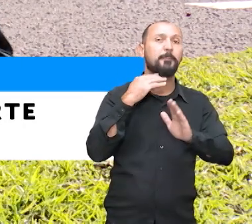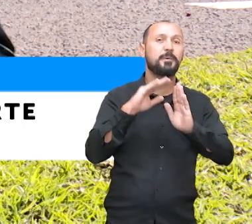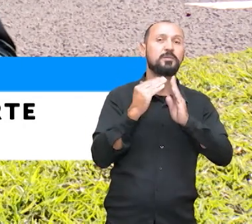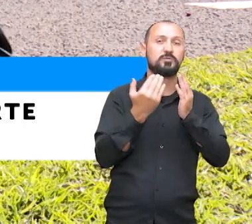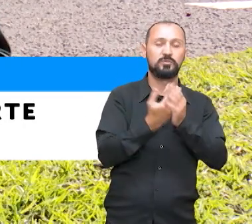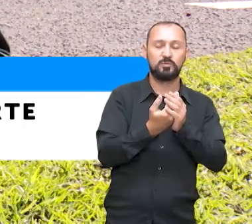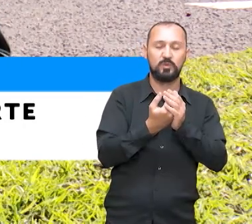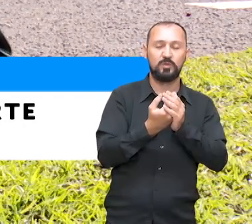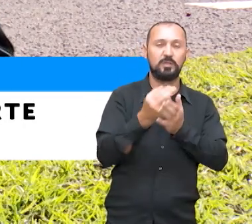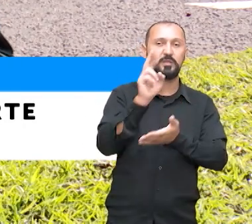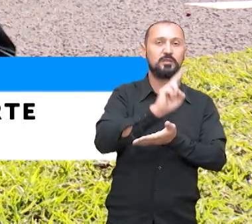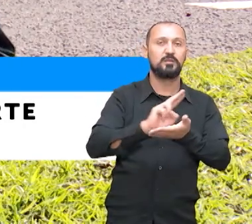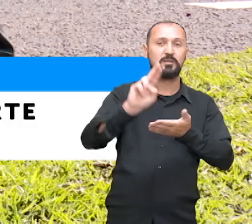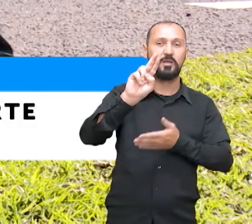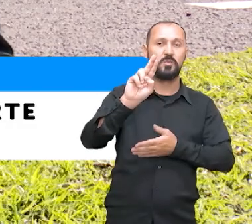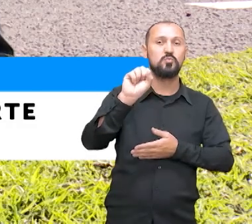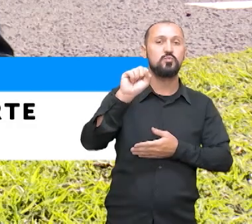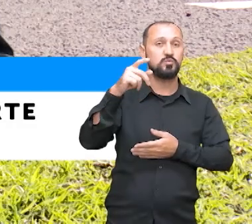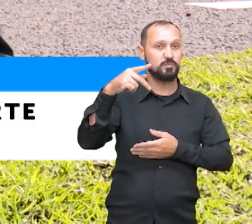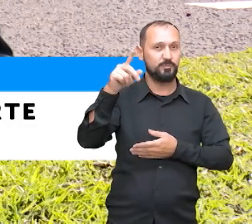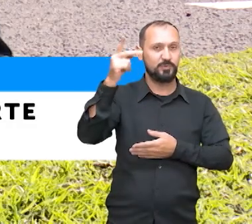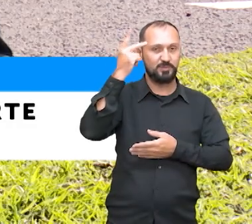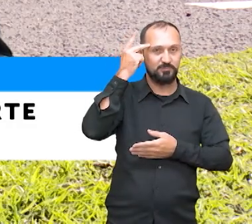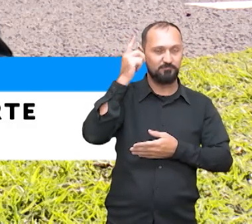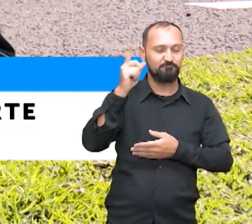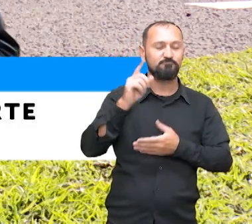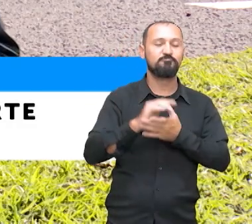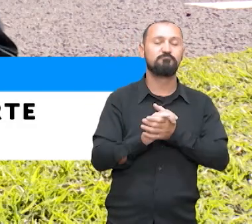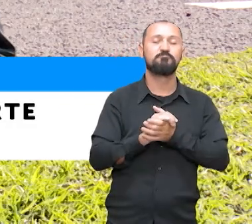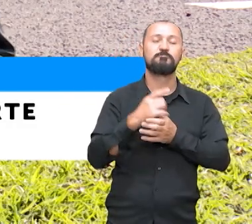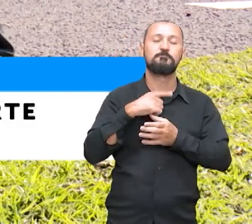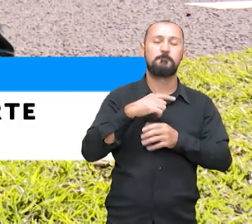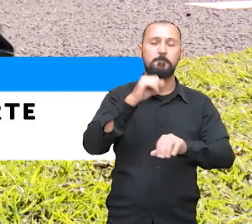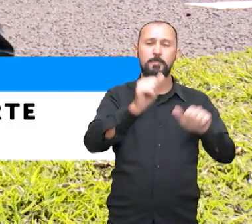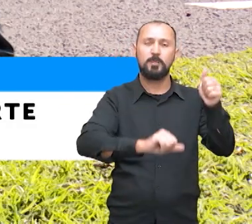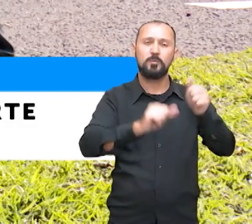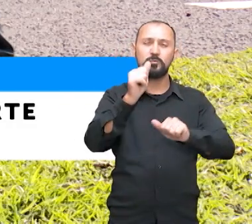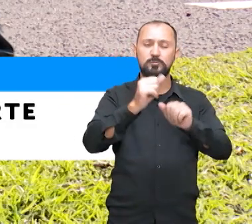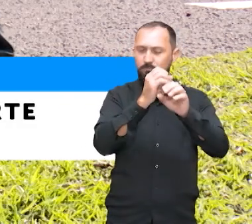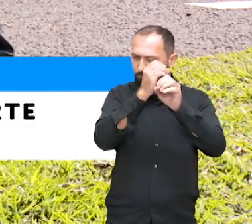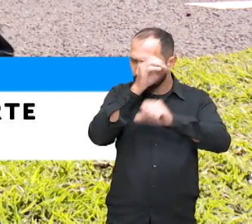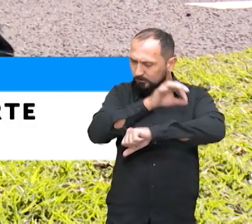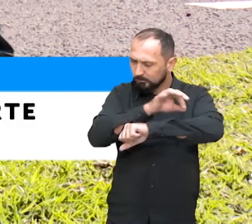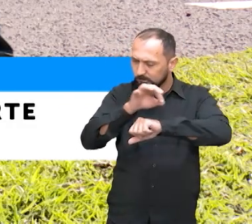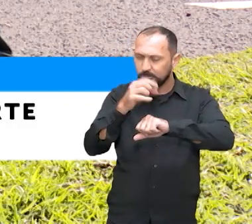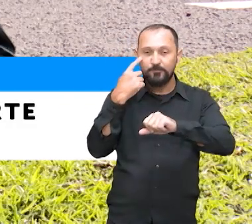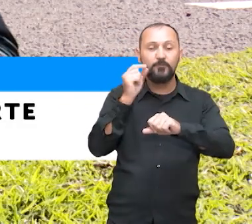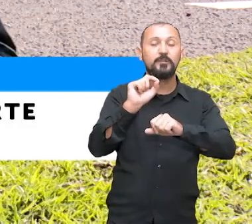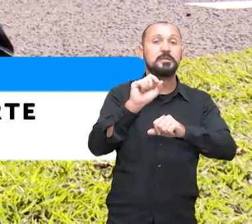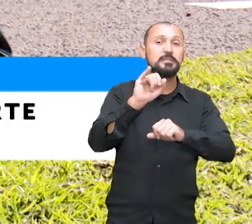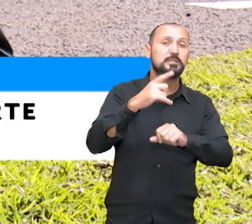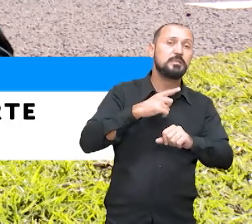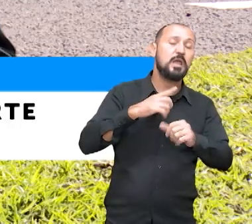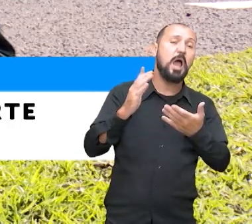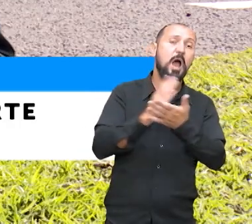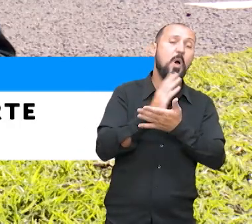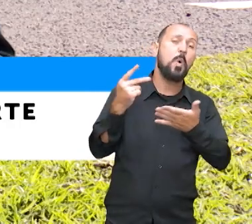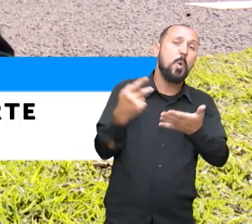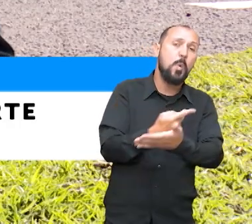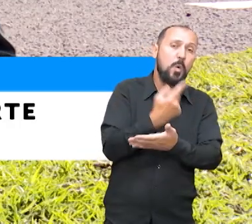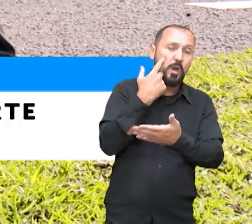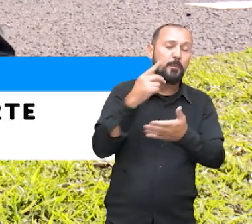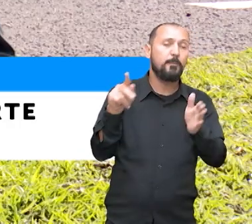para a Escola Politécnica da USP, Universidade de São Paulo. Lá passarão por análises laboratoriais que apurarão